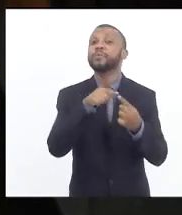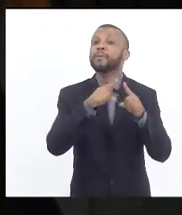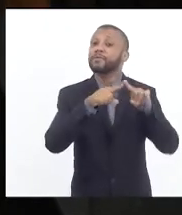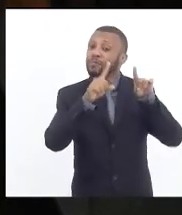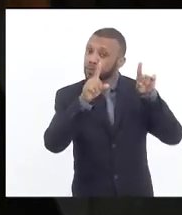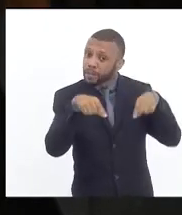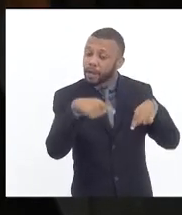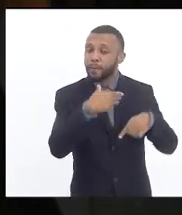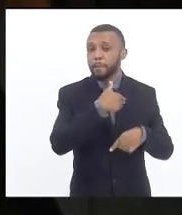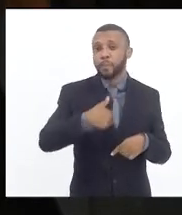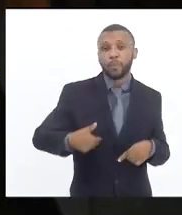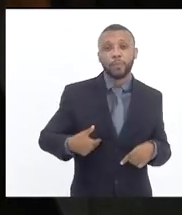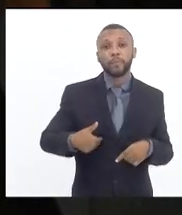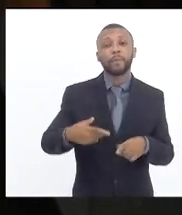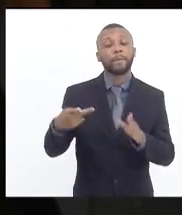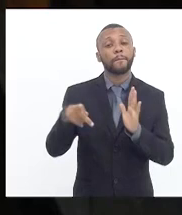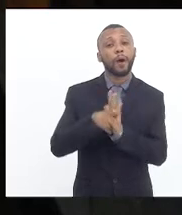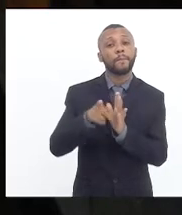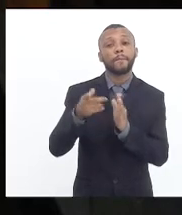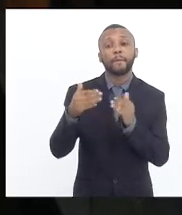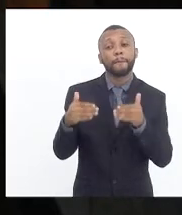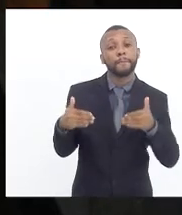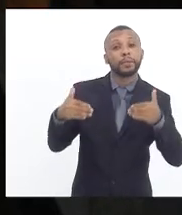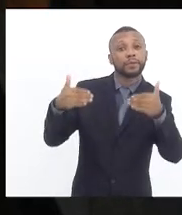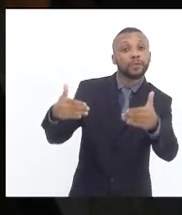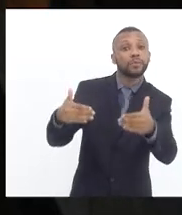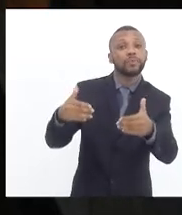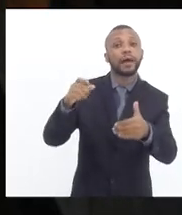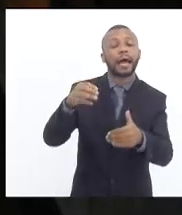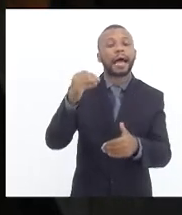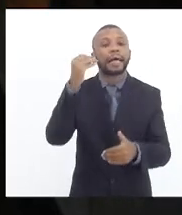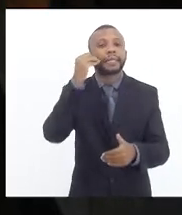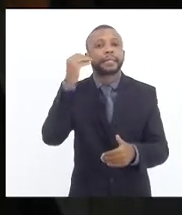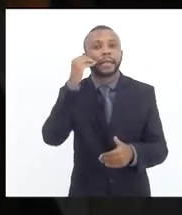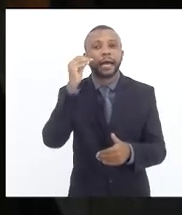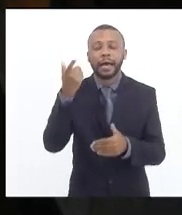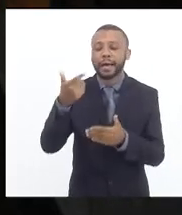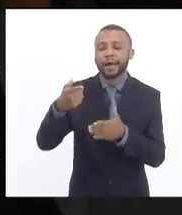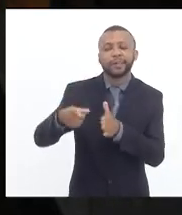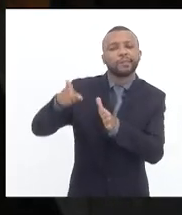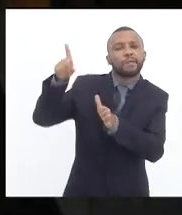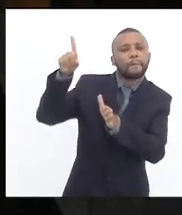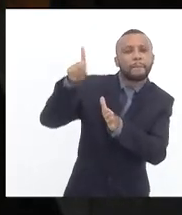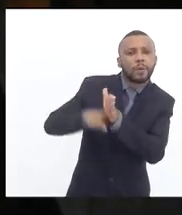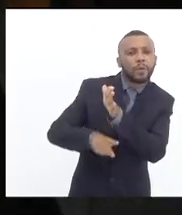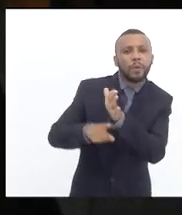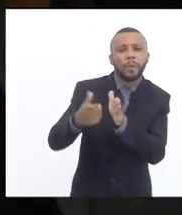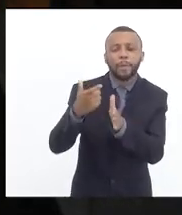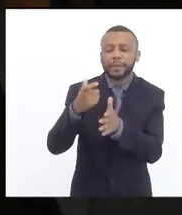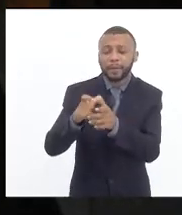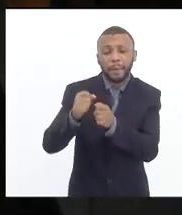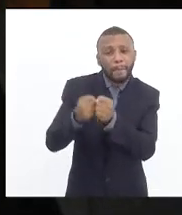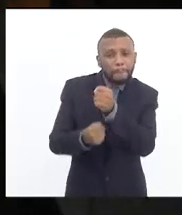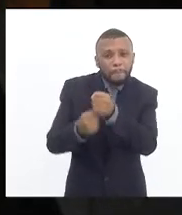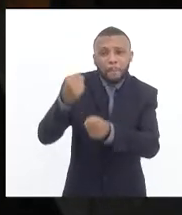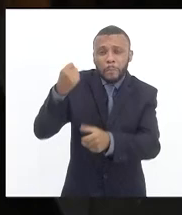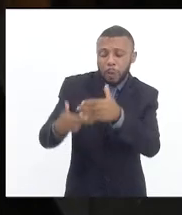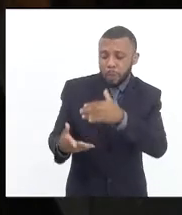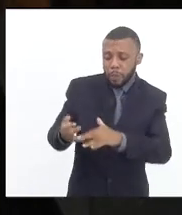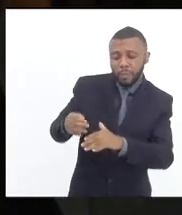próprio Ministro da Fazenda da economia é colocar uma granada no bolso do Servidor então sabendo que Esse instrumento